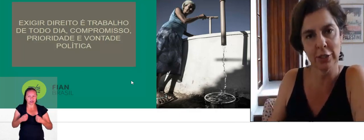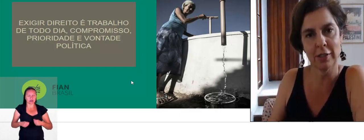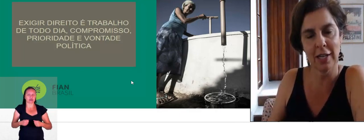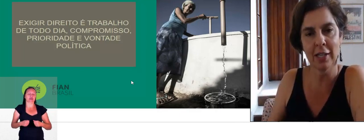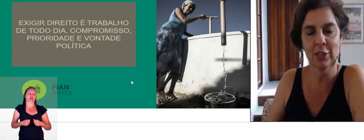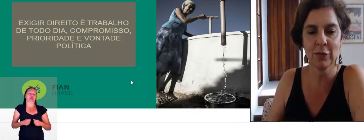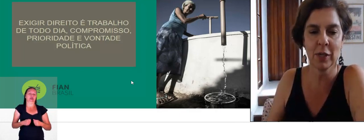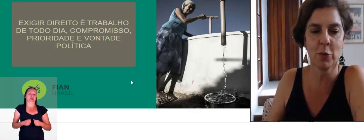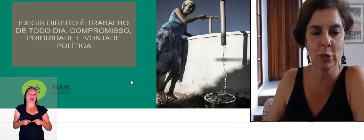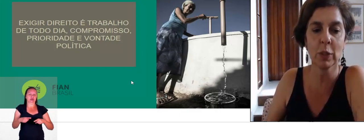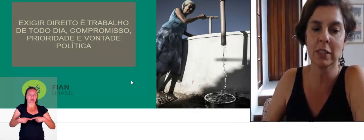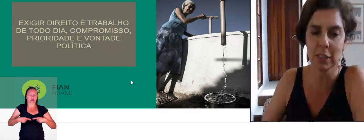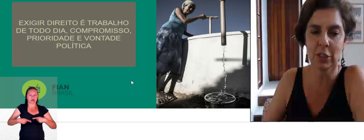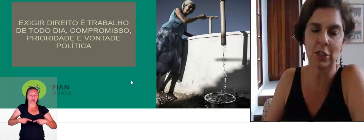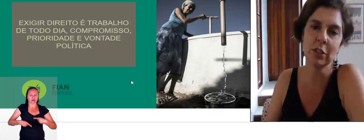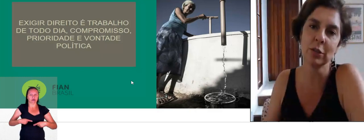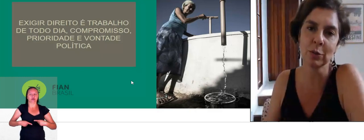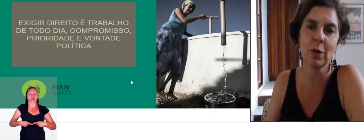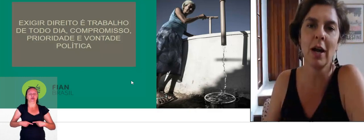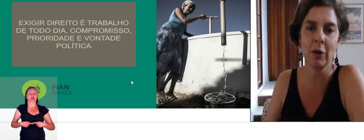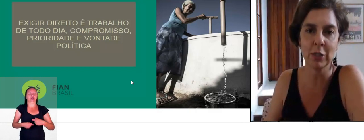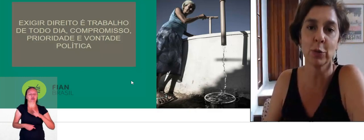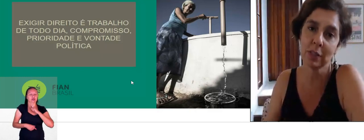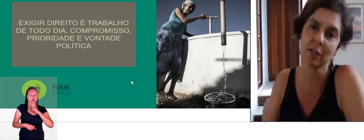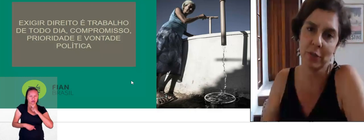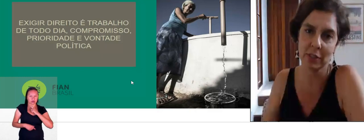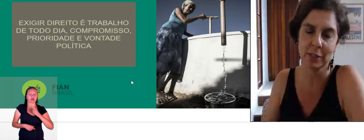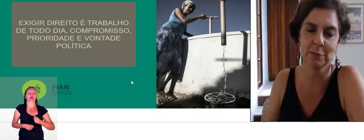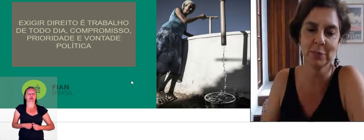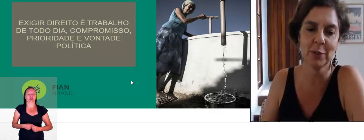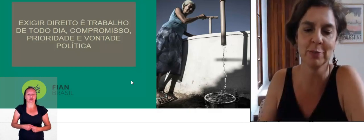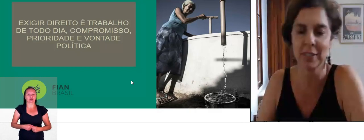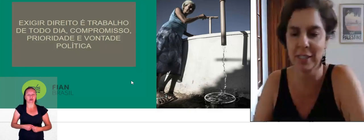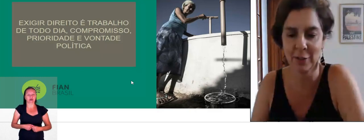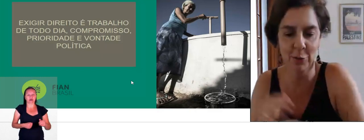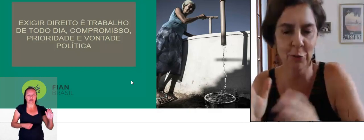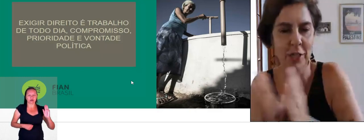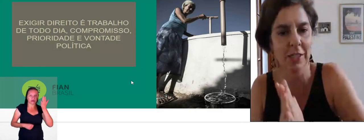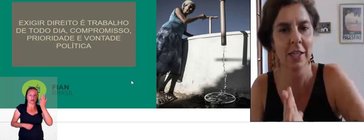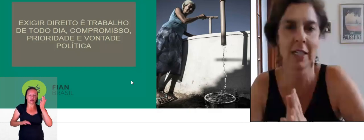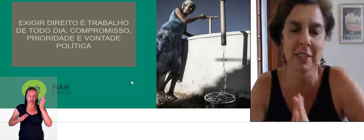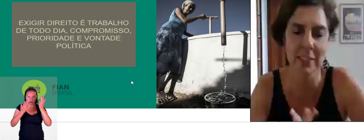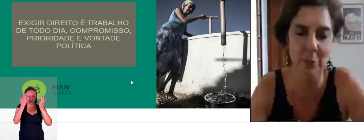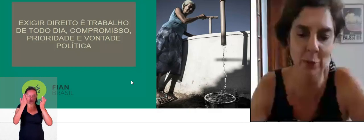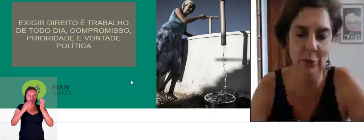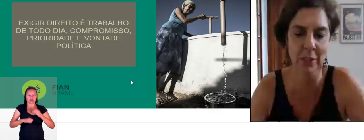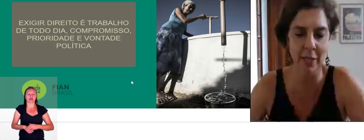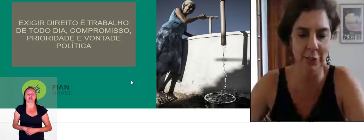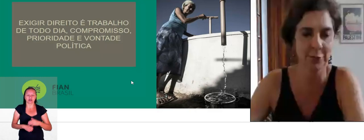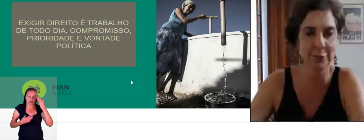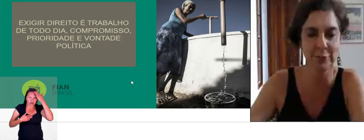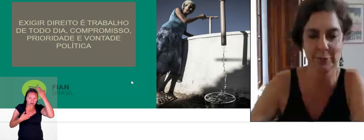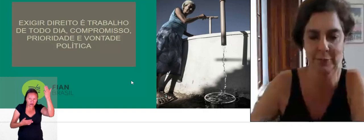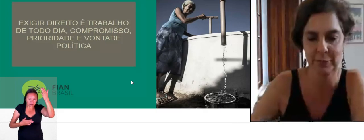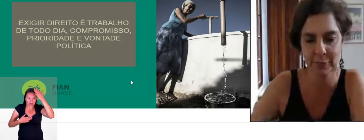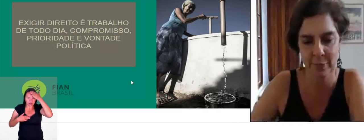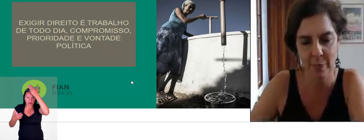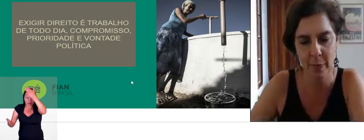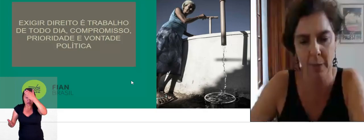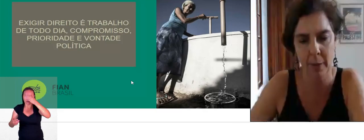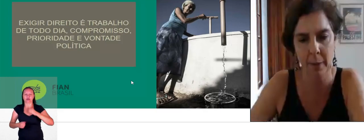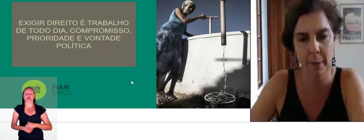vontade política né a gente ver que quando existe isso a as coisas avançam então queria concluir aqui e agradecer a